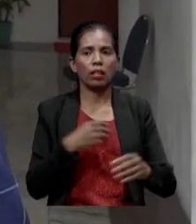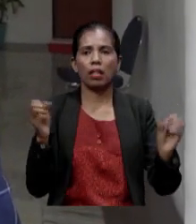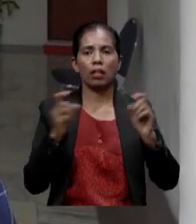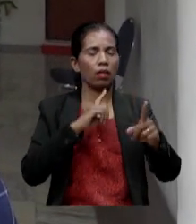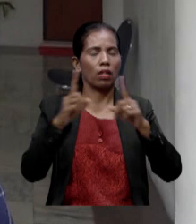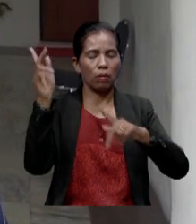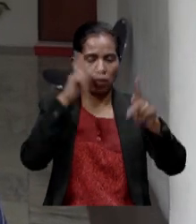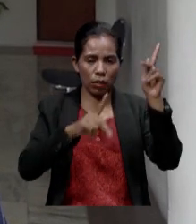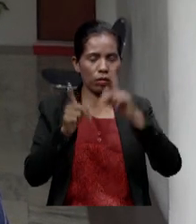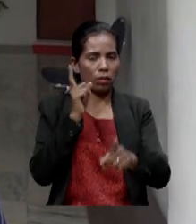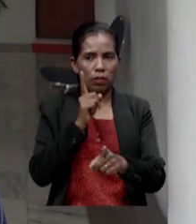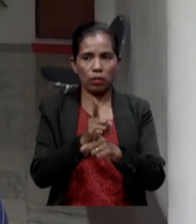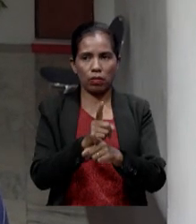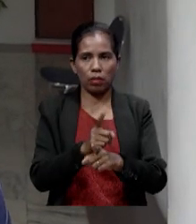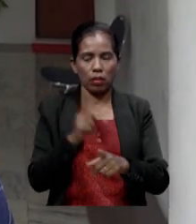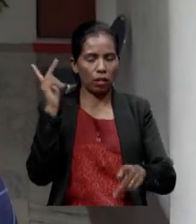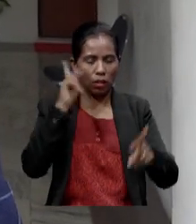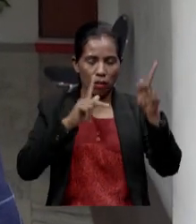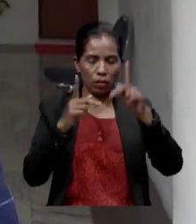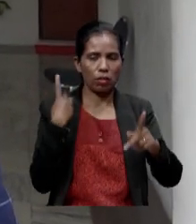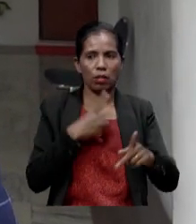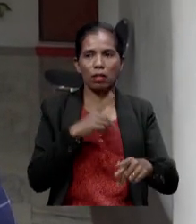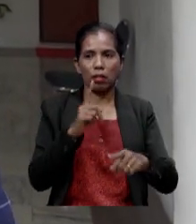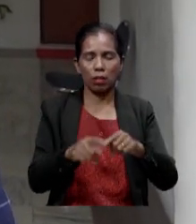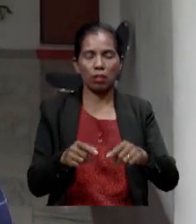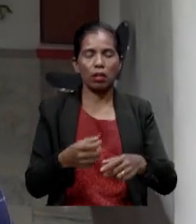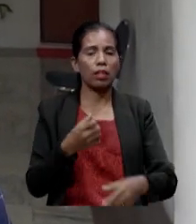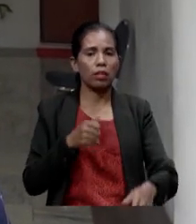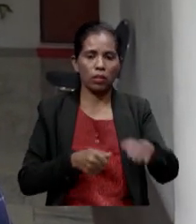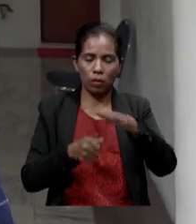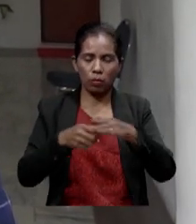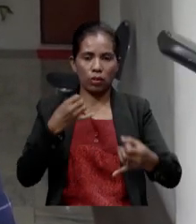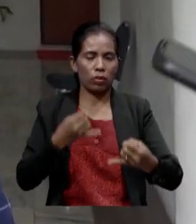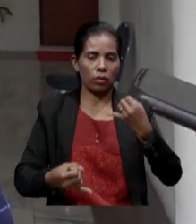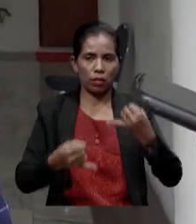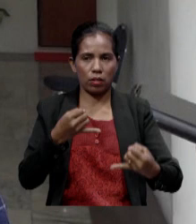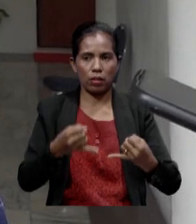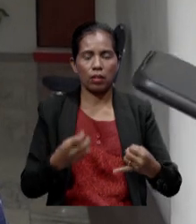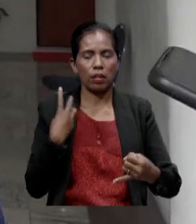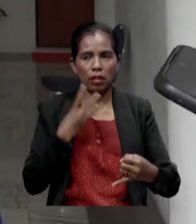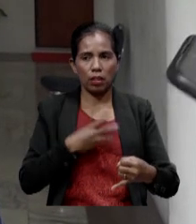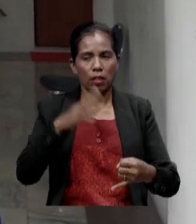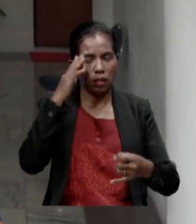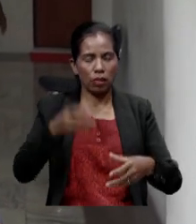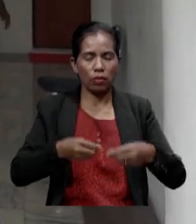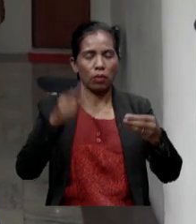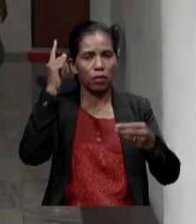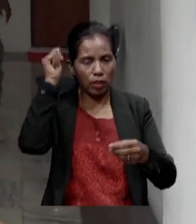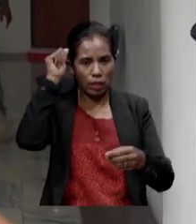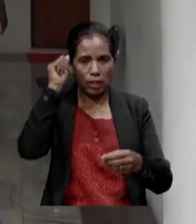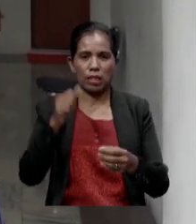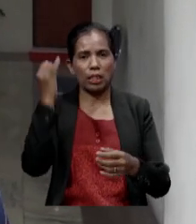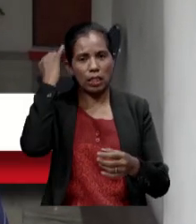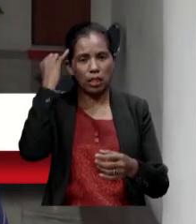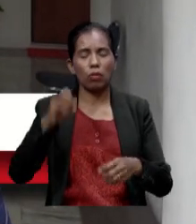concreto. Caso concreto, ita la colher também é segredo de justiça. Apenas for ideias de para o ensaio futuro,